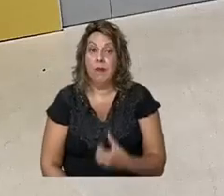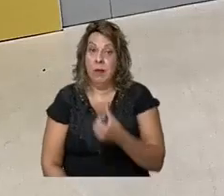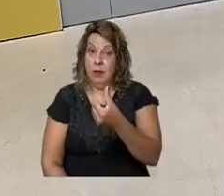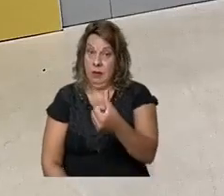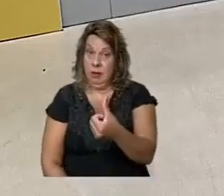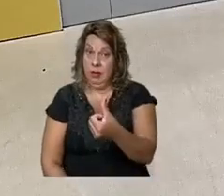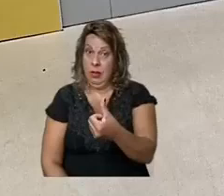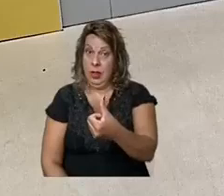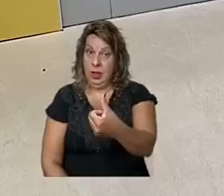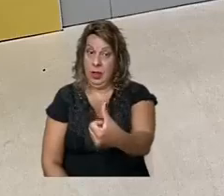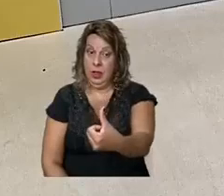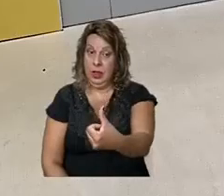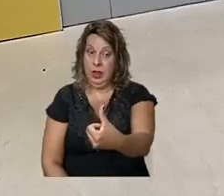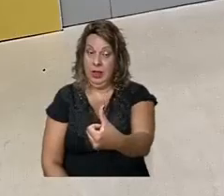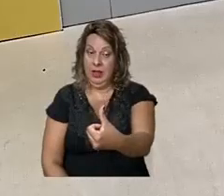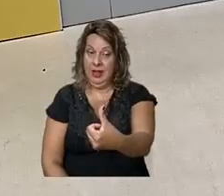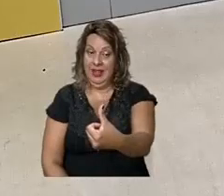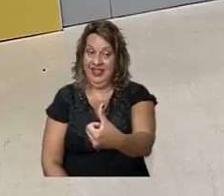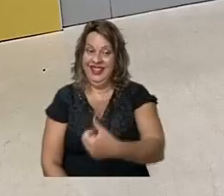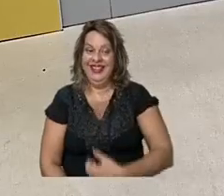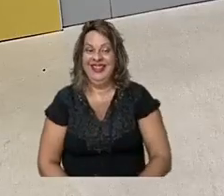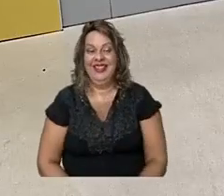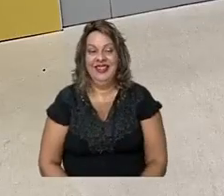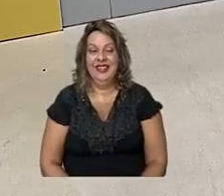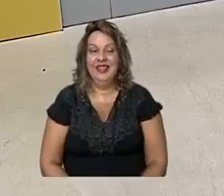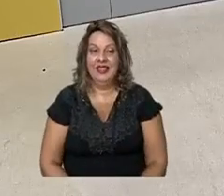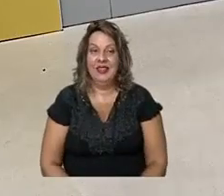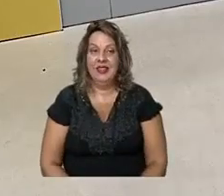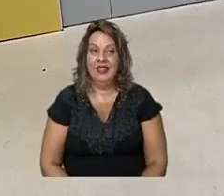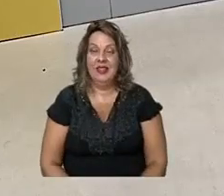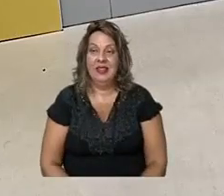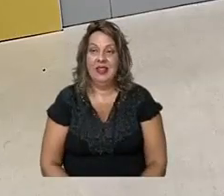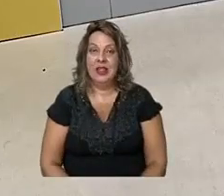6 agora, número 6,